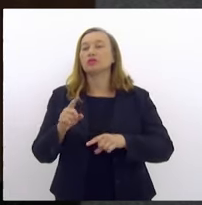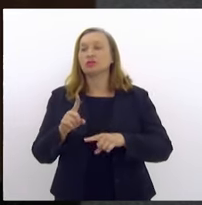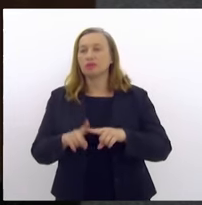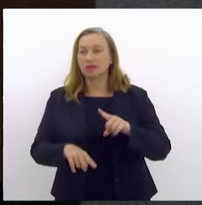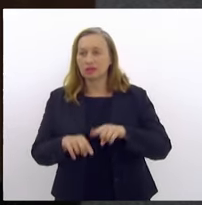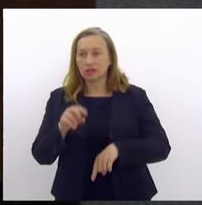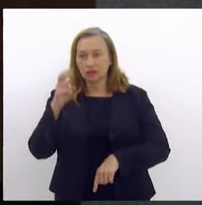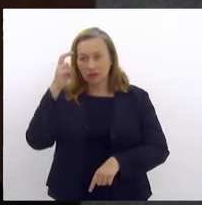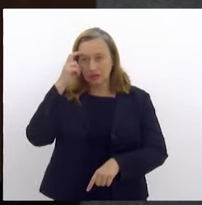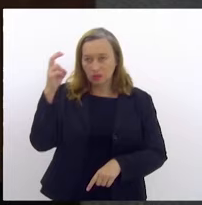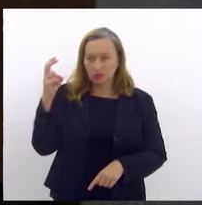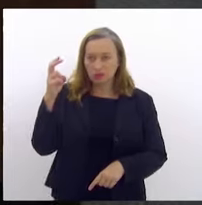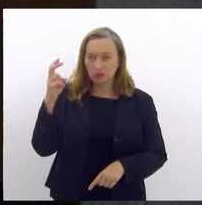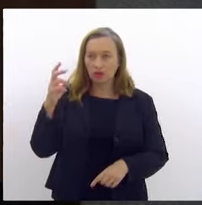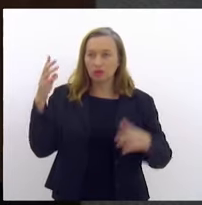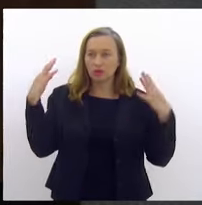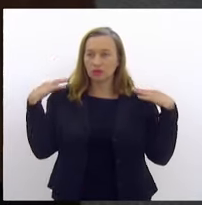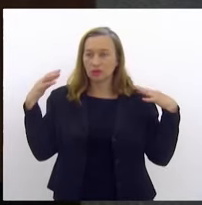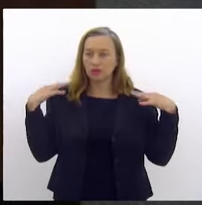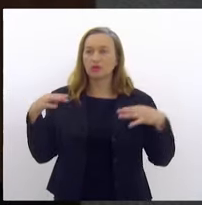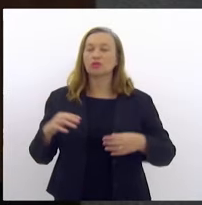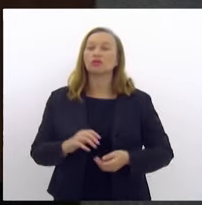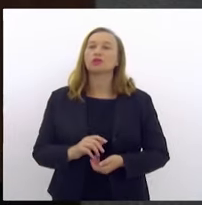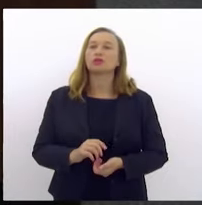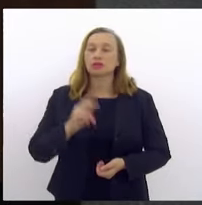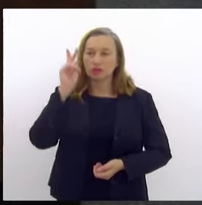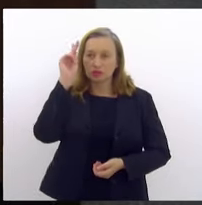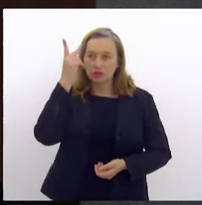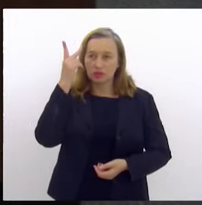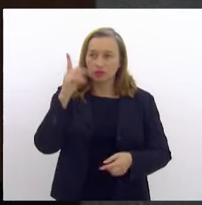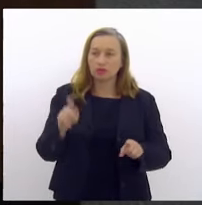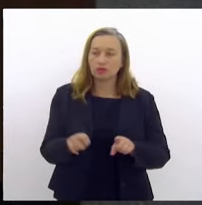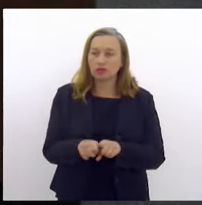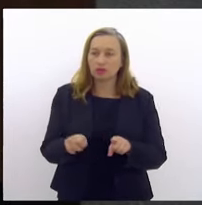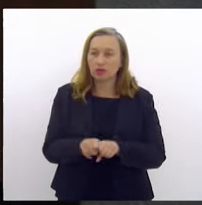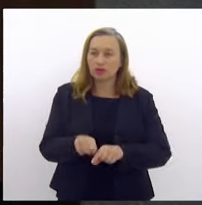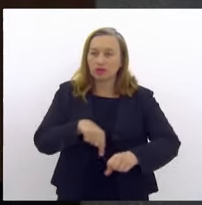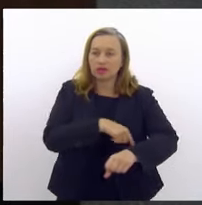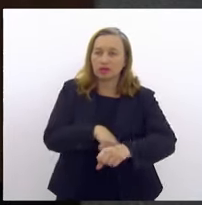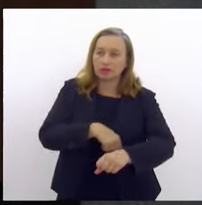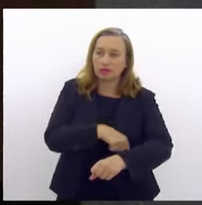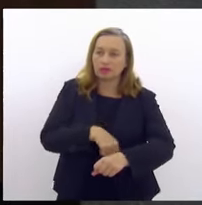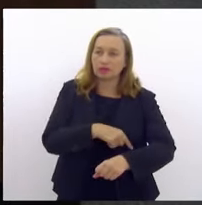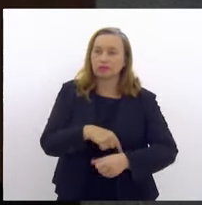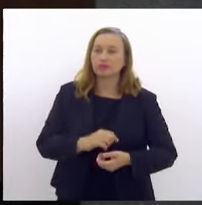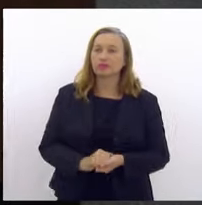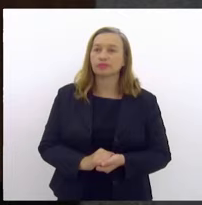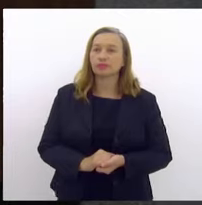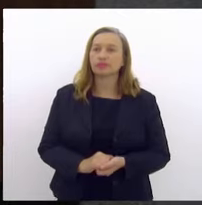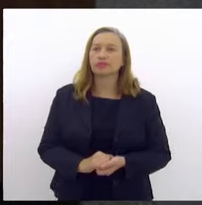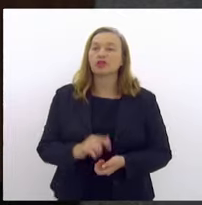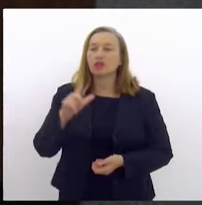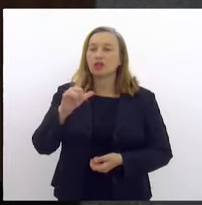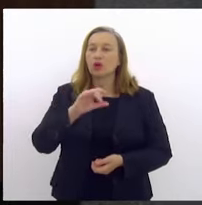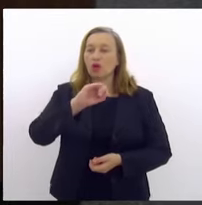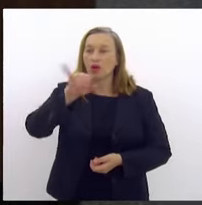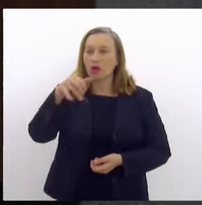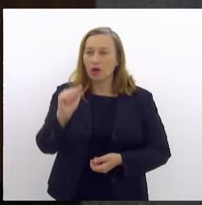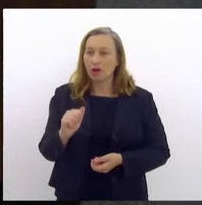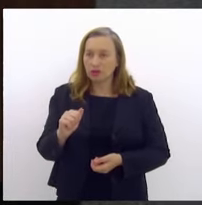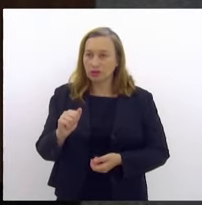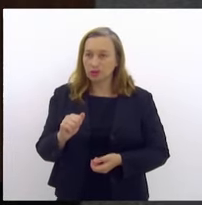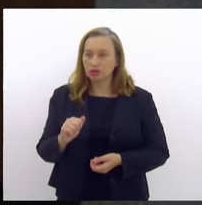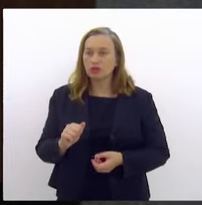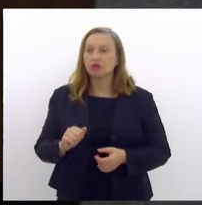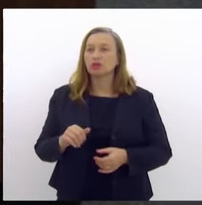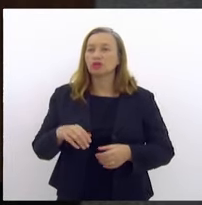em patrimônio turístico, cultural, histórico e também gastronômico, em função das lojas, do funcionamento